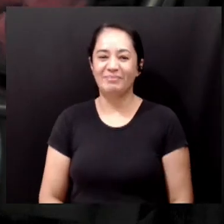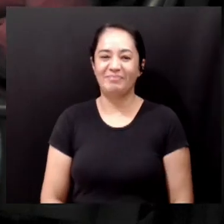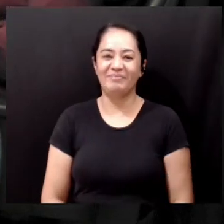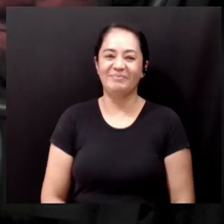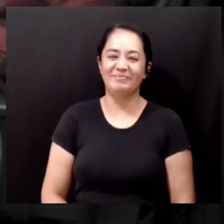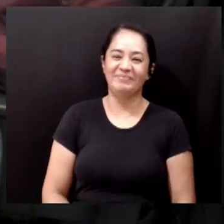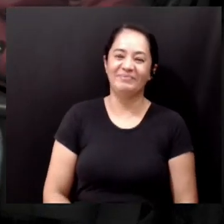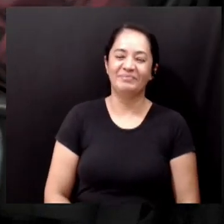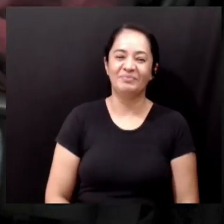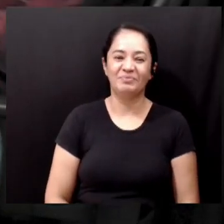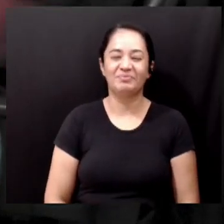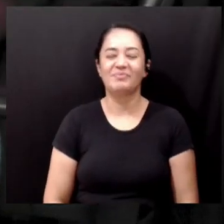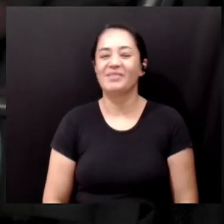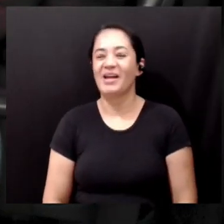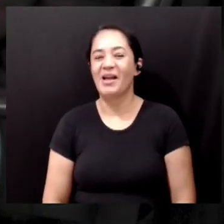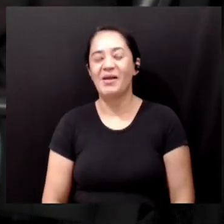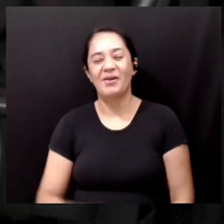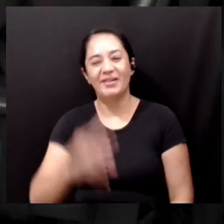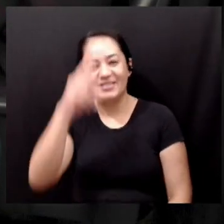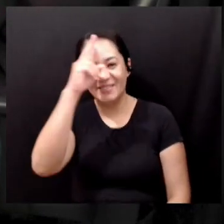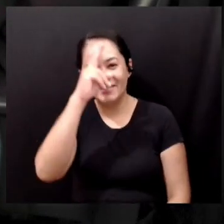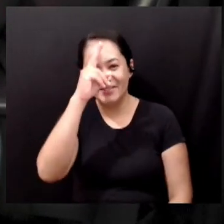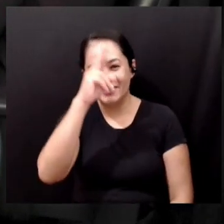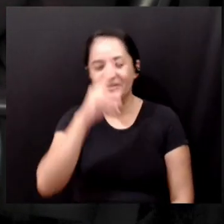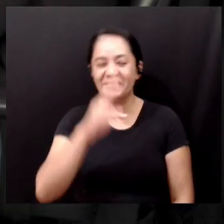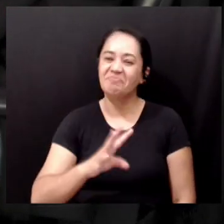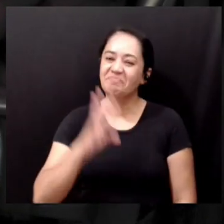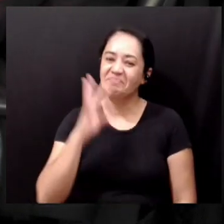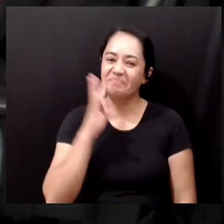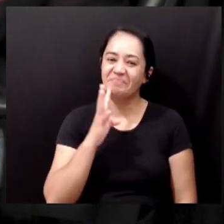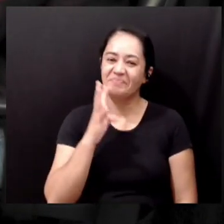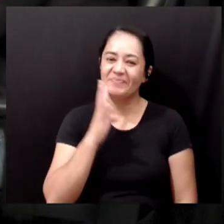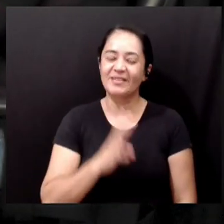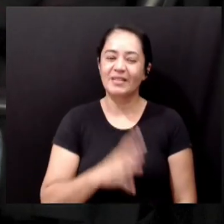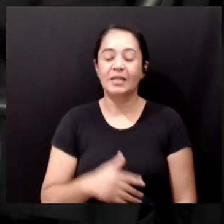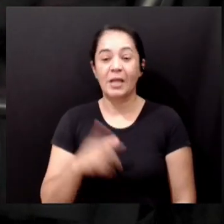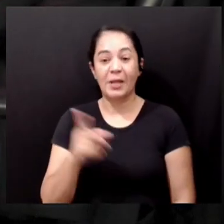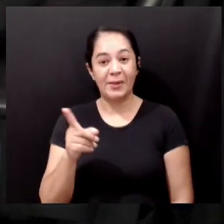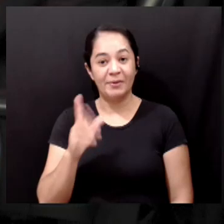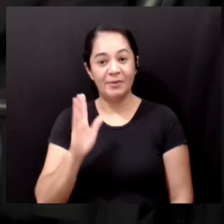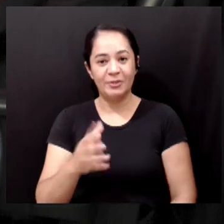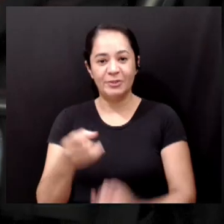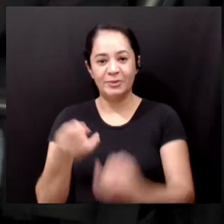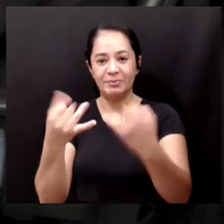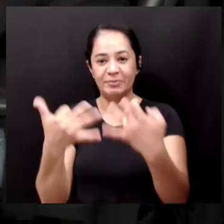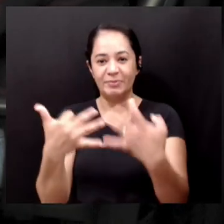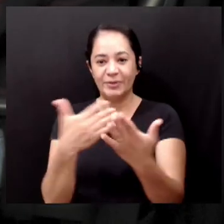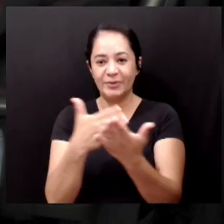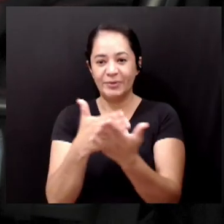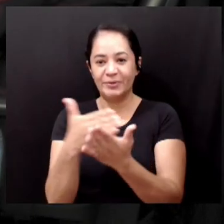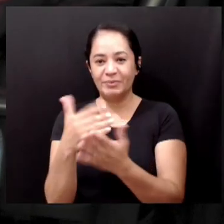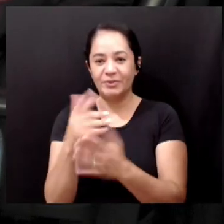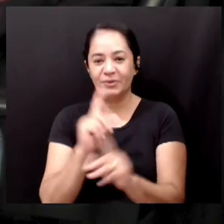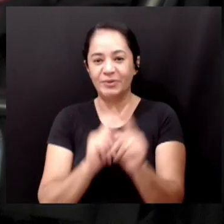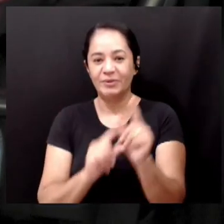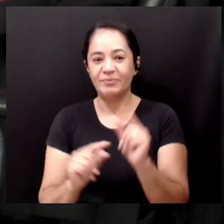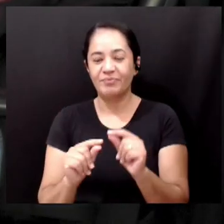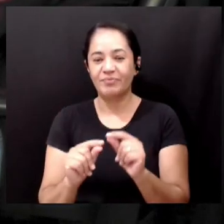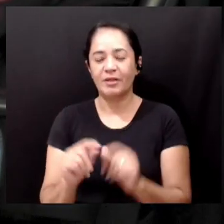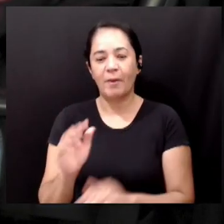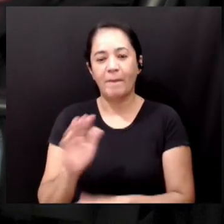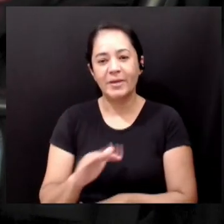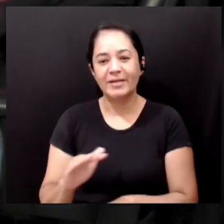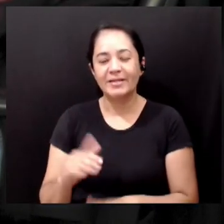Olha que história legal, hein? Guilherme falou no comecinho aqui do podcast que era uma criança muito brincalhona, mas